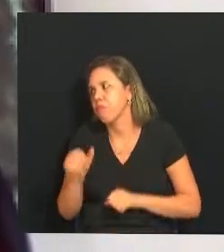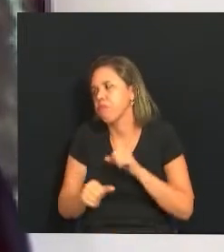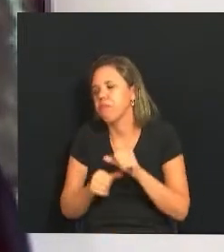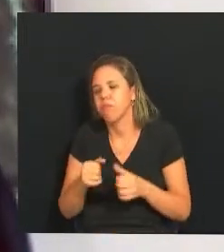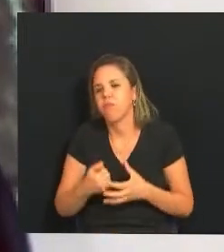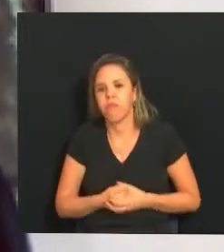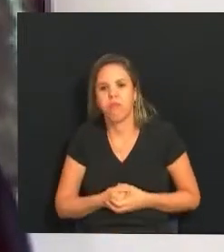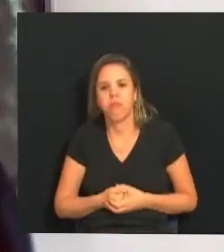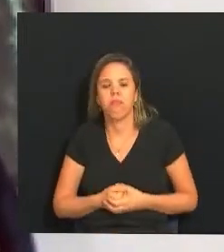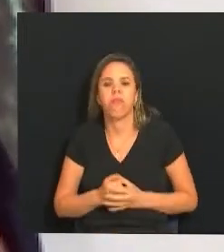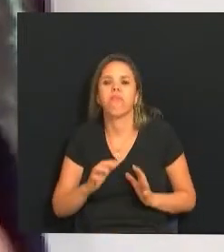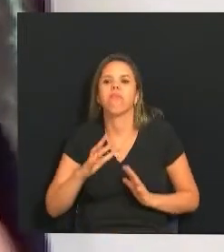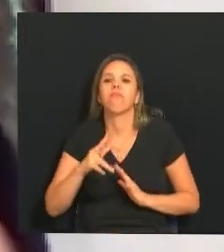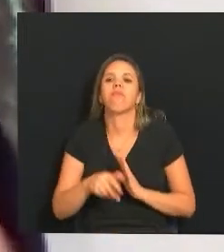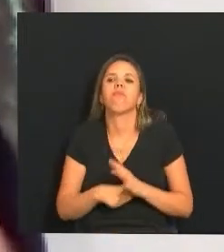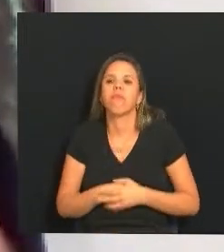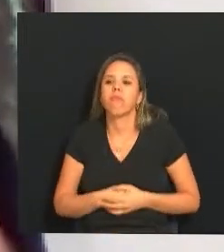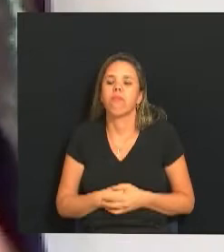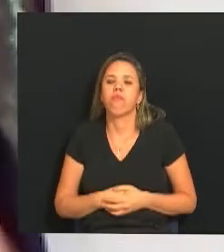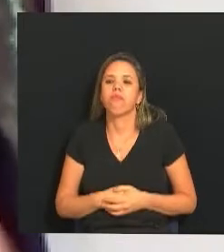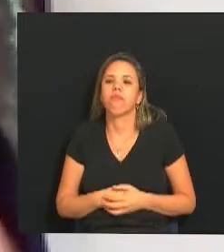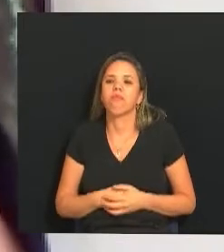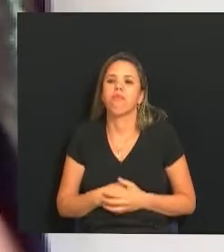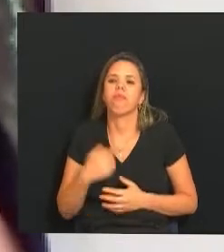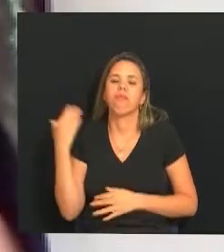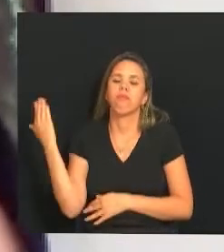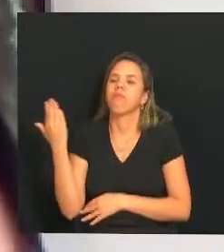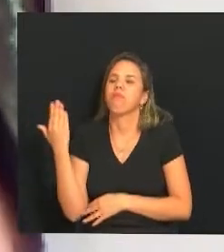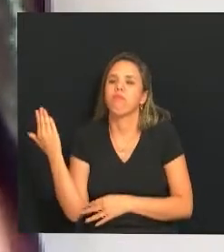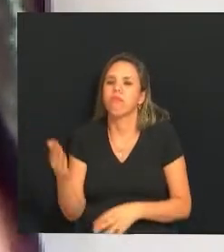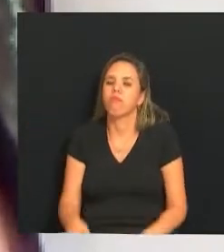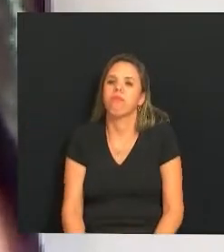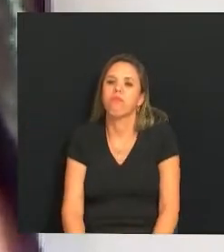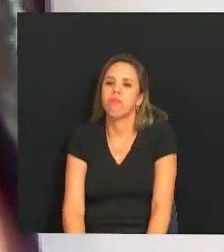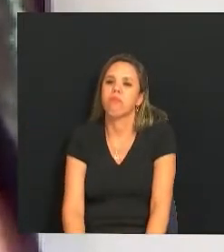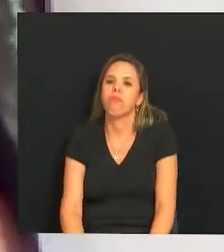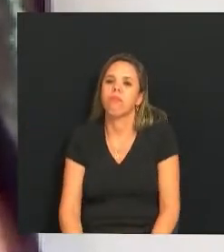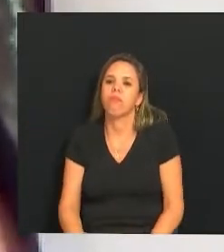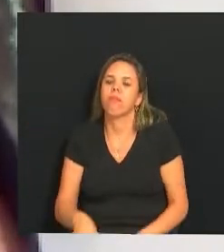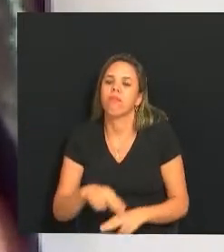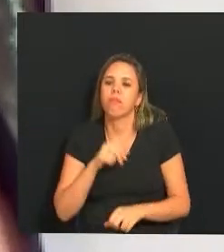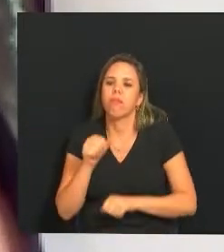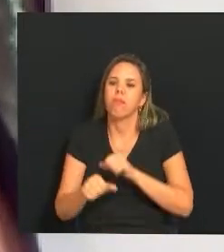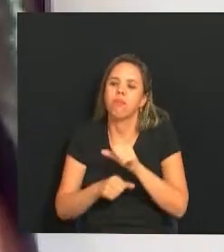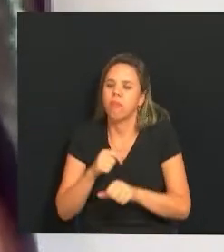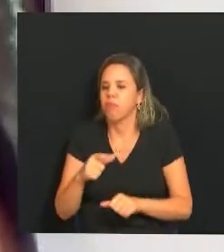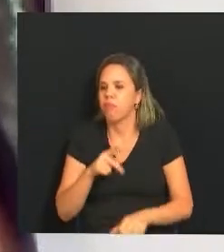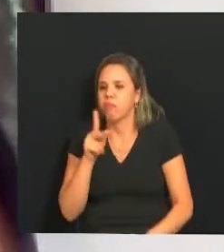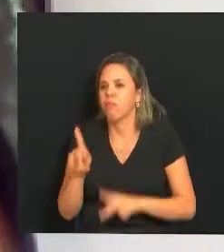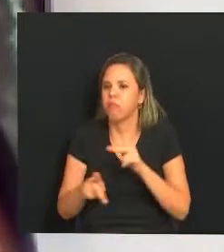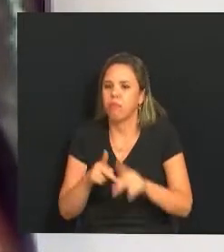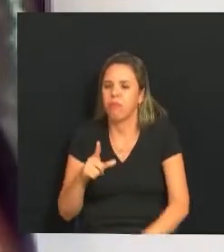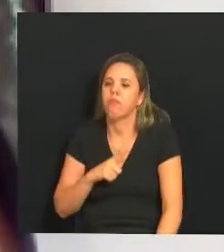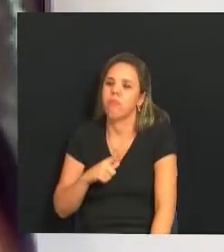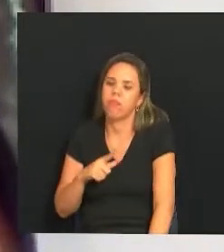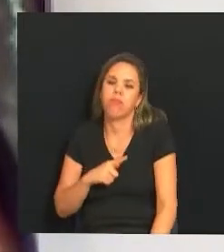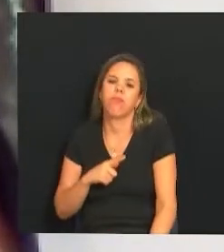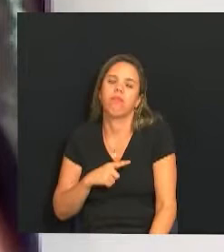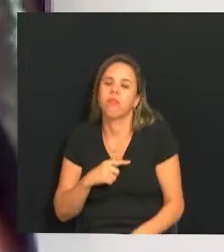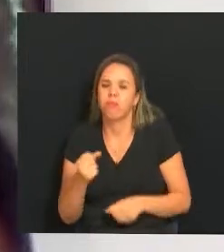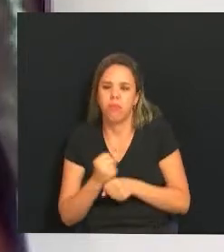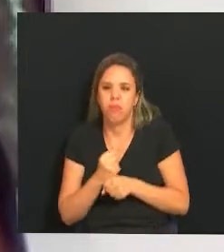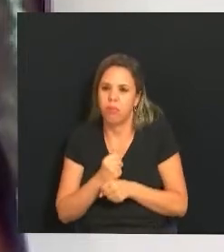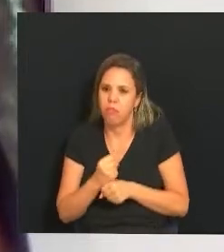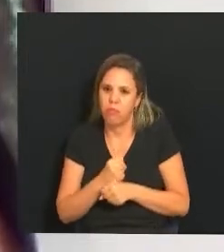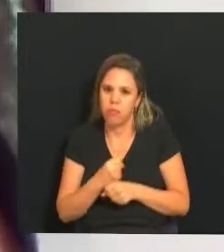mudanças ambientais, em termos de clima, por conta dessas alterações que o homem tem provocado ao longo dos